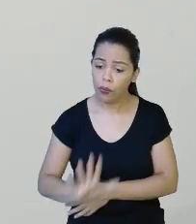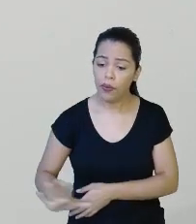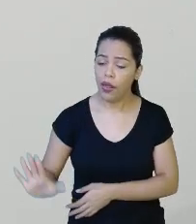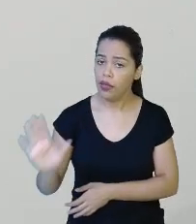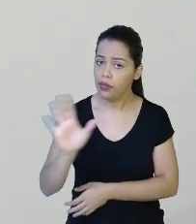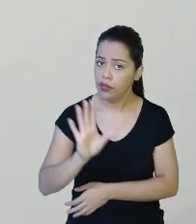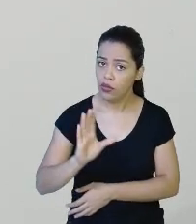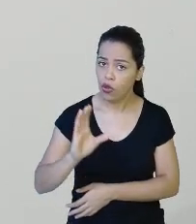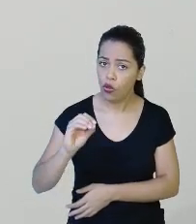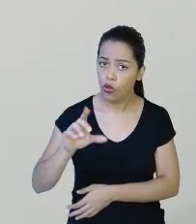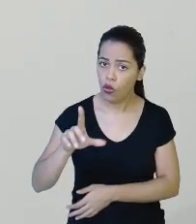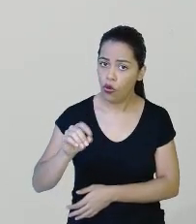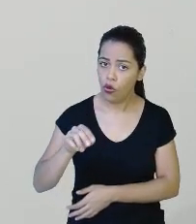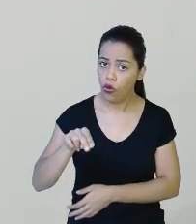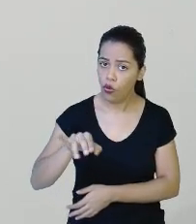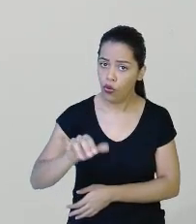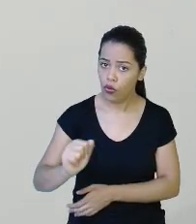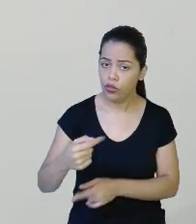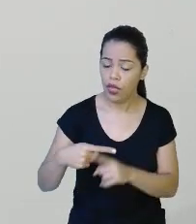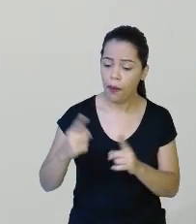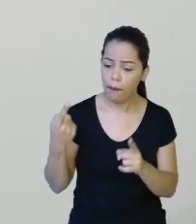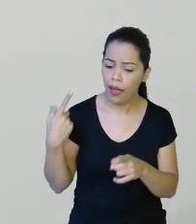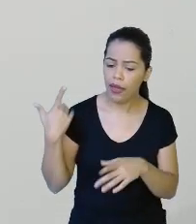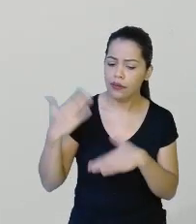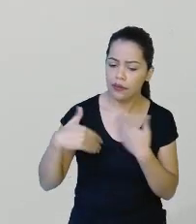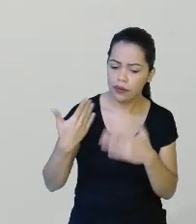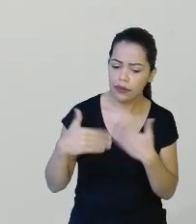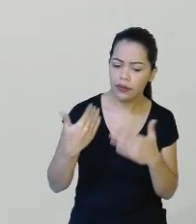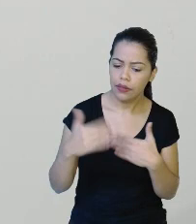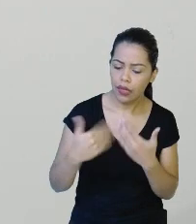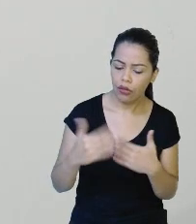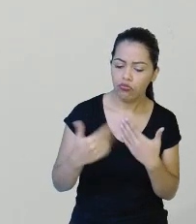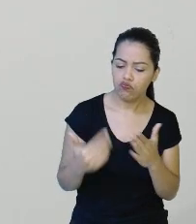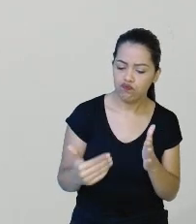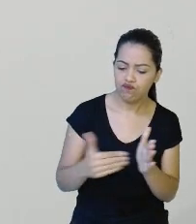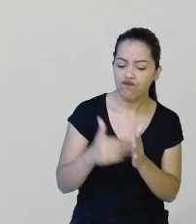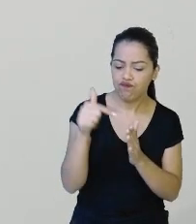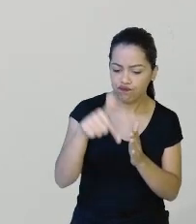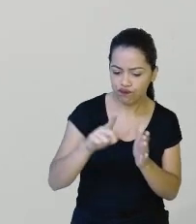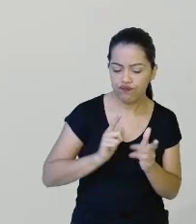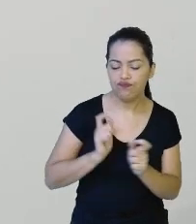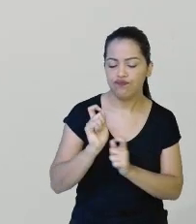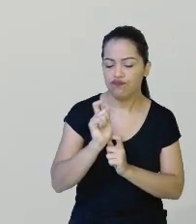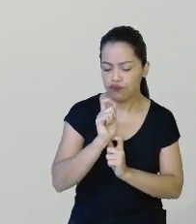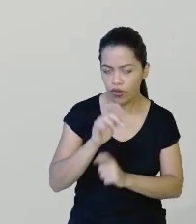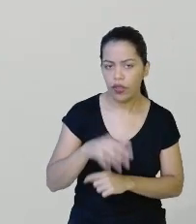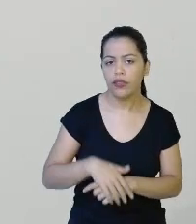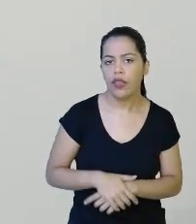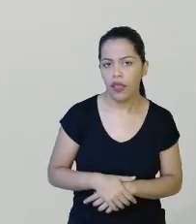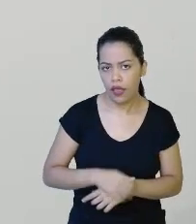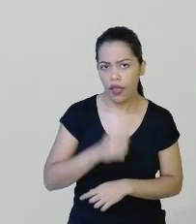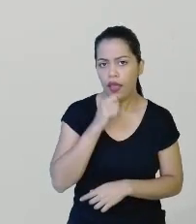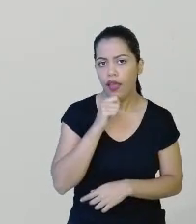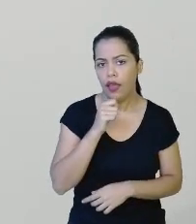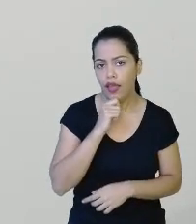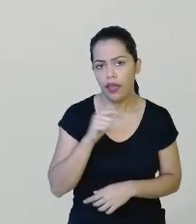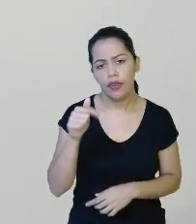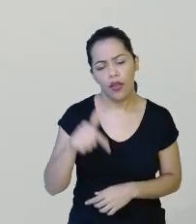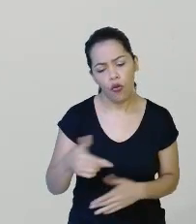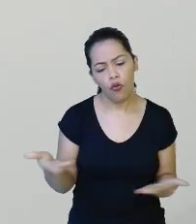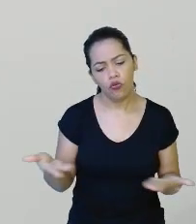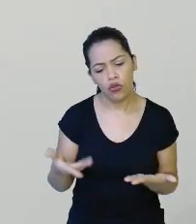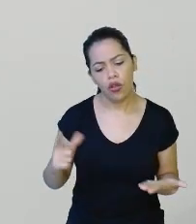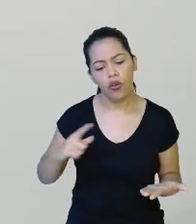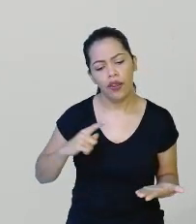até hoje perduram aqui. E hoje também, no Brasil atual, apesar, tem bastante dificuldade também nas